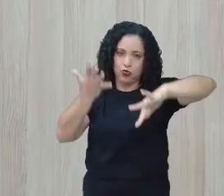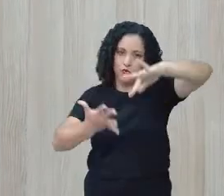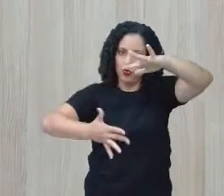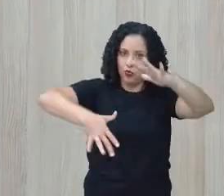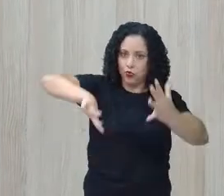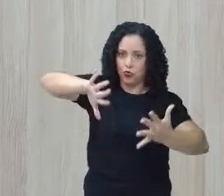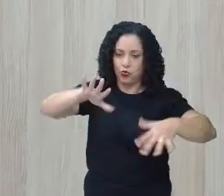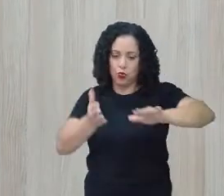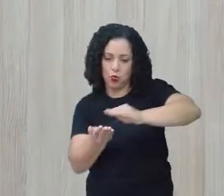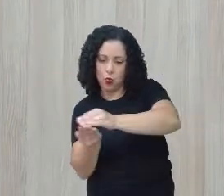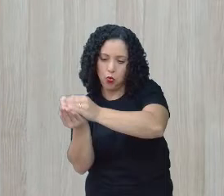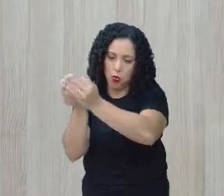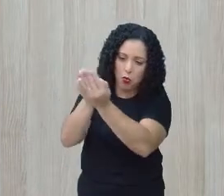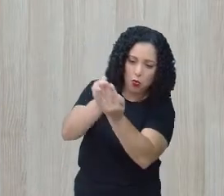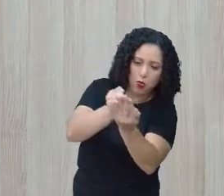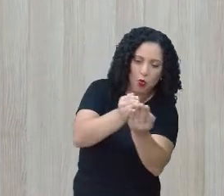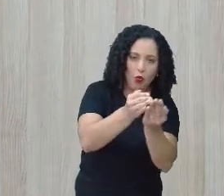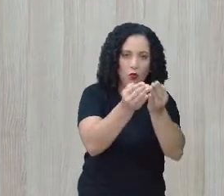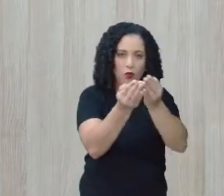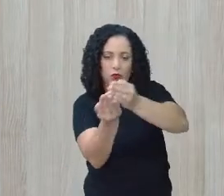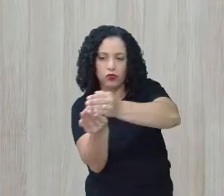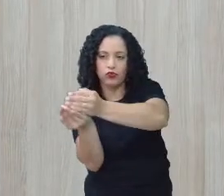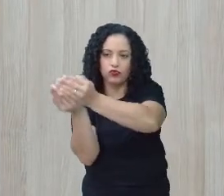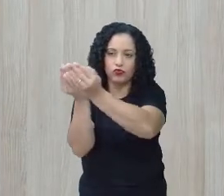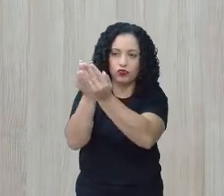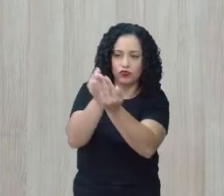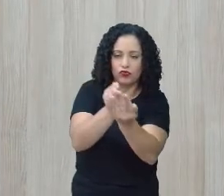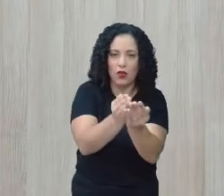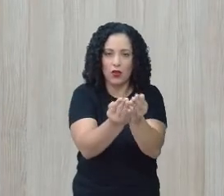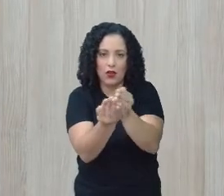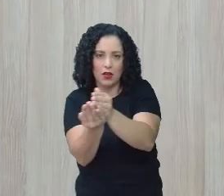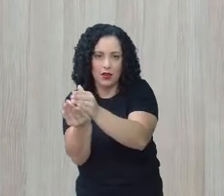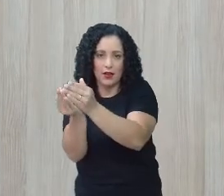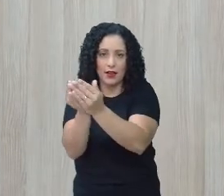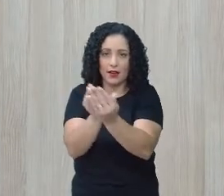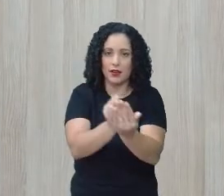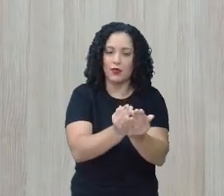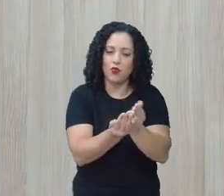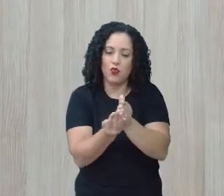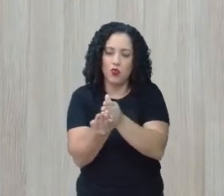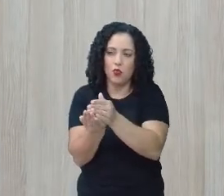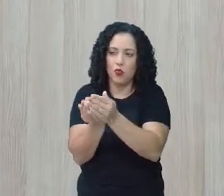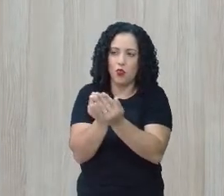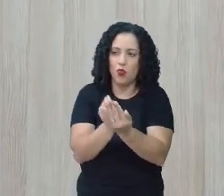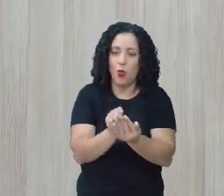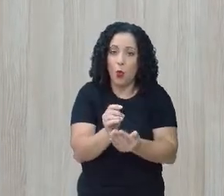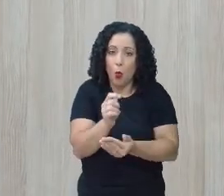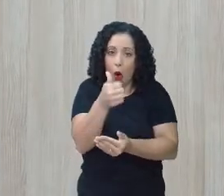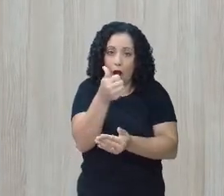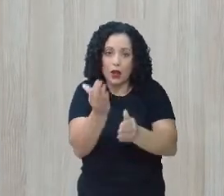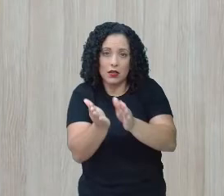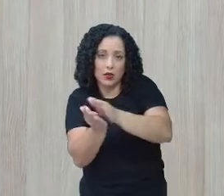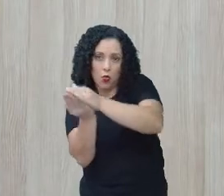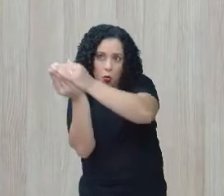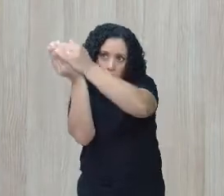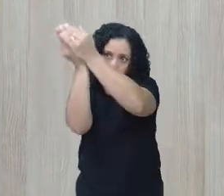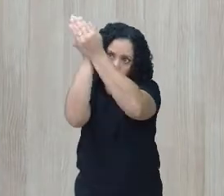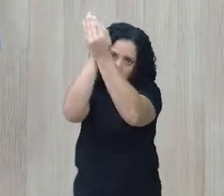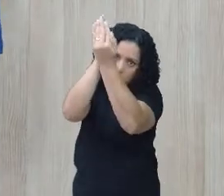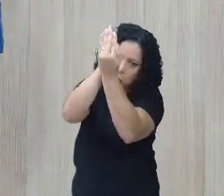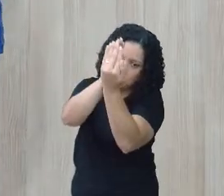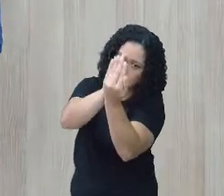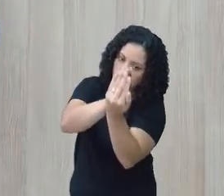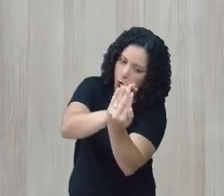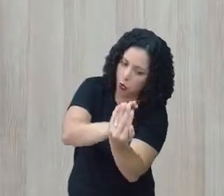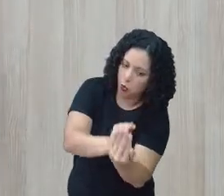a embarcação dele aqui, né, e as embarcações que vinham com ele aqui, quase que naufragava ali